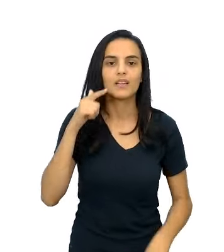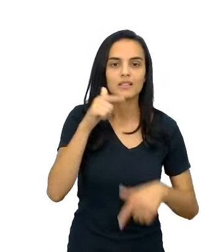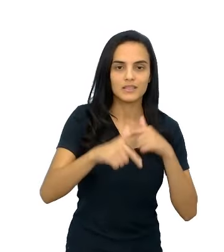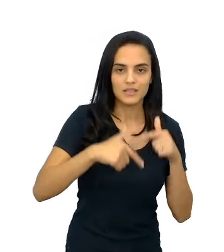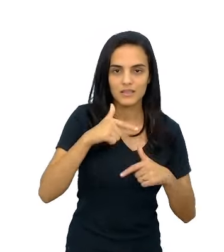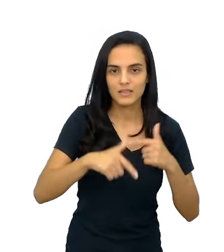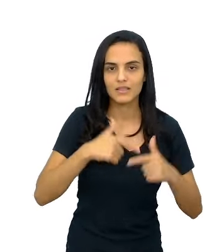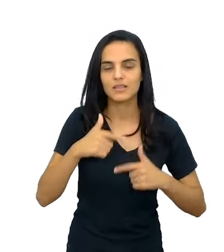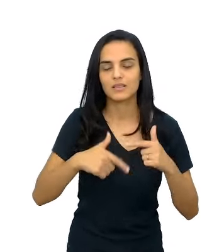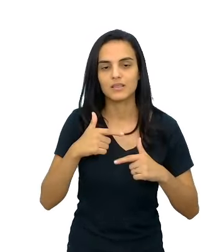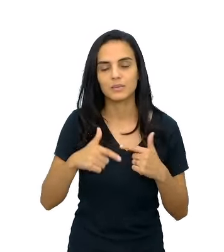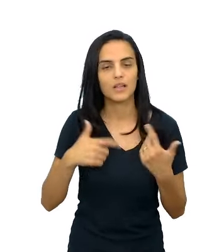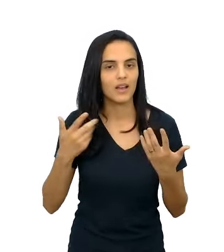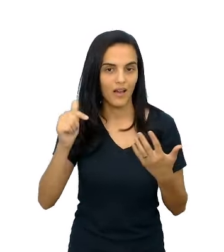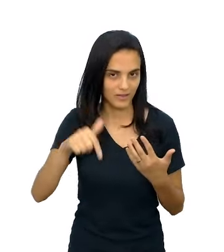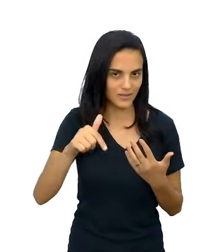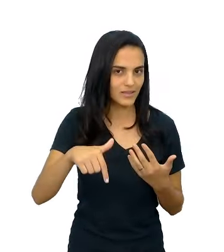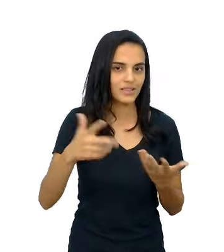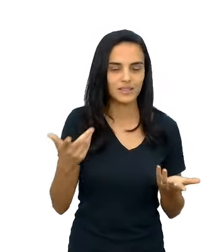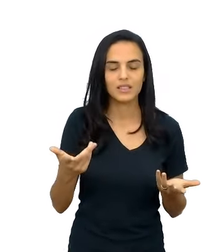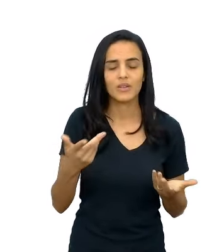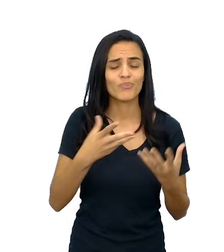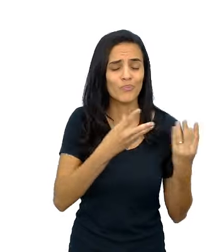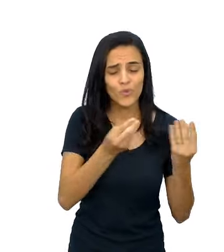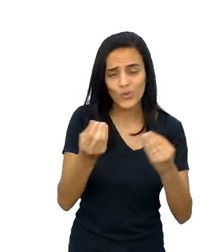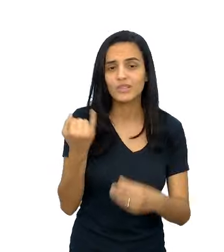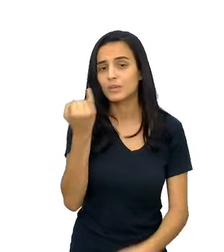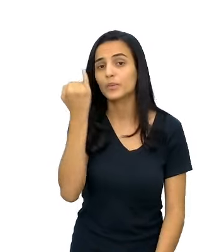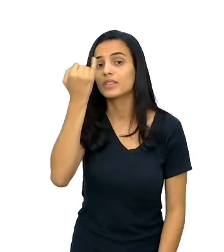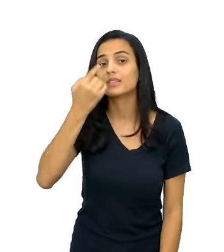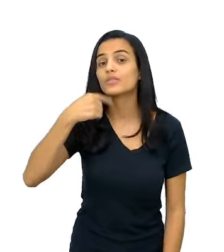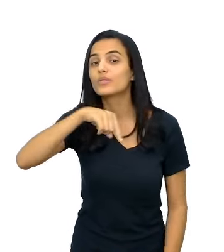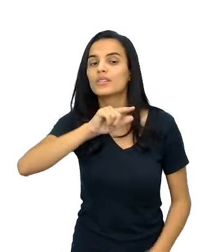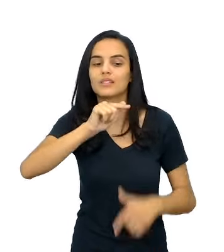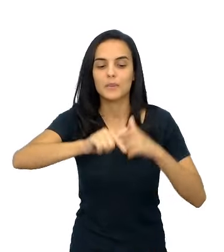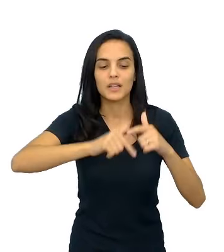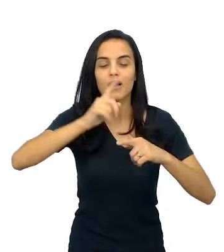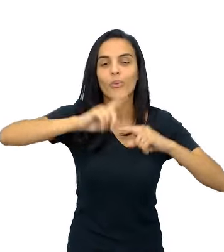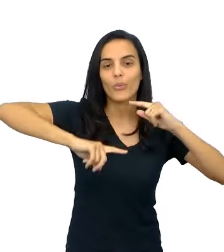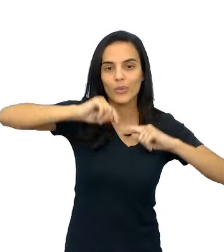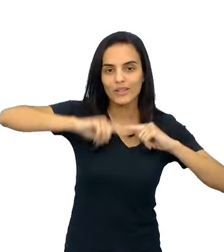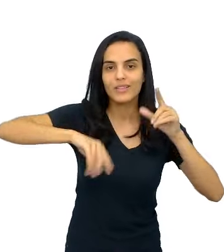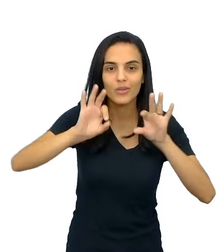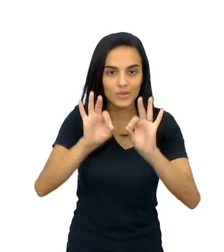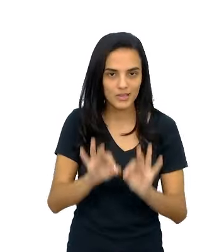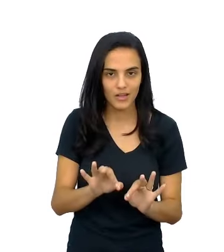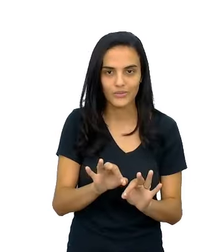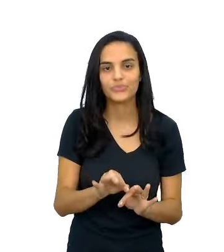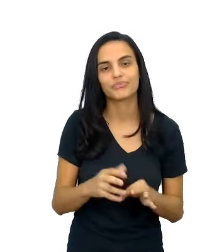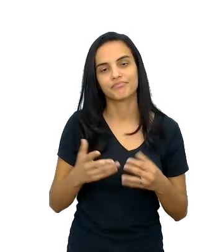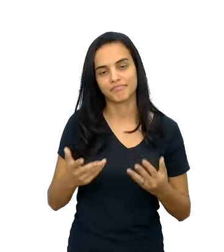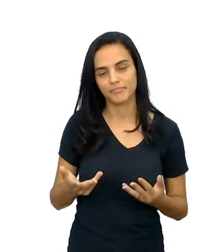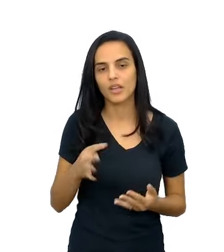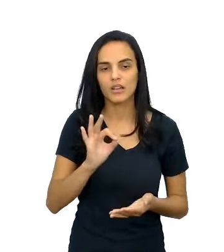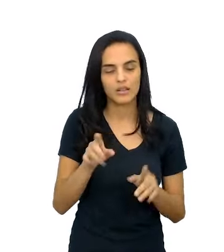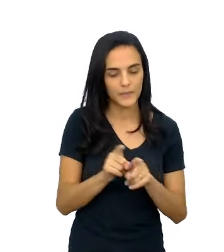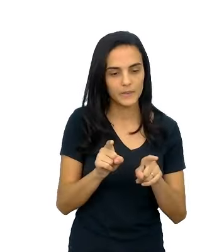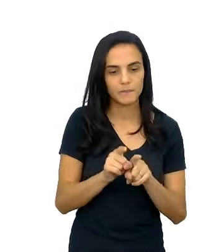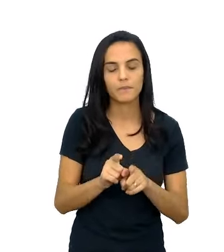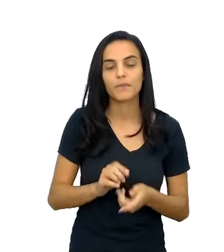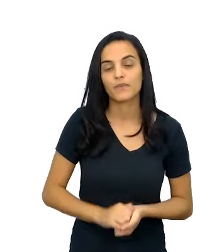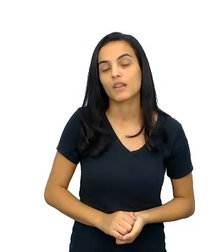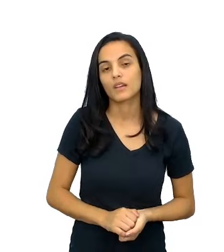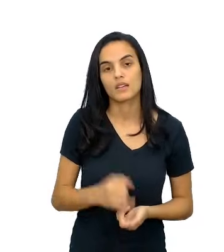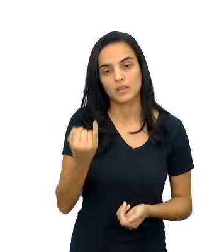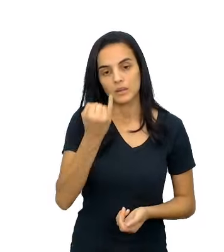trabalha aqui na geometria, o quanto é importante trabalhar com um material concreto também, né? O